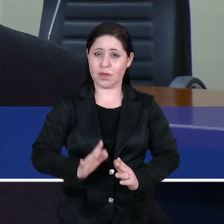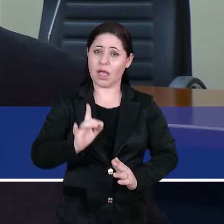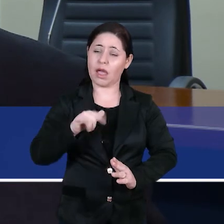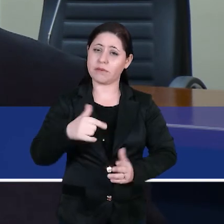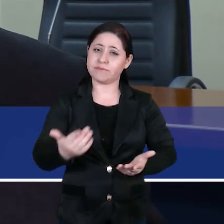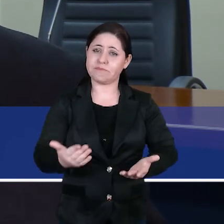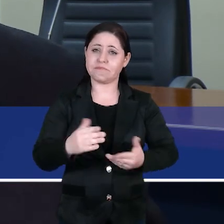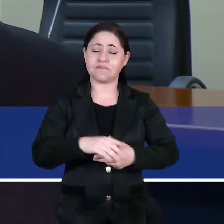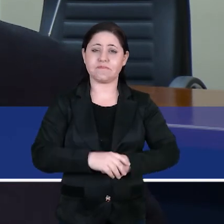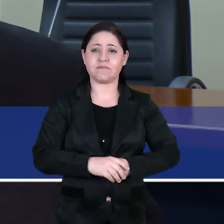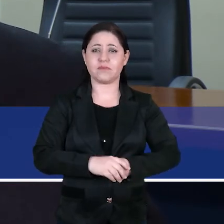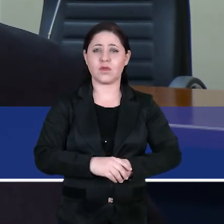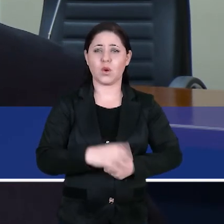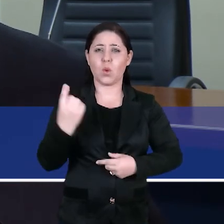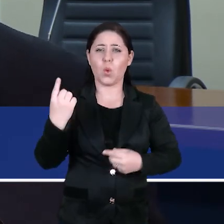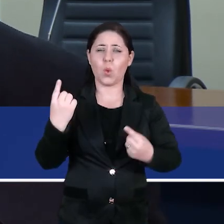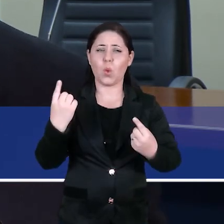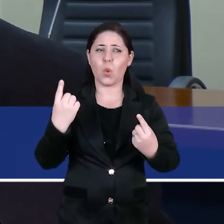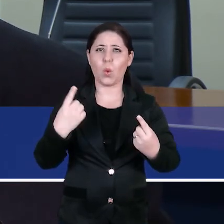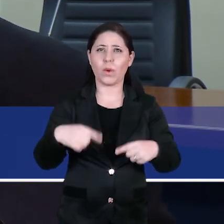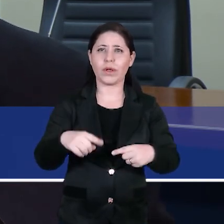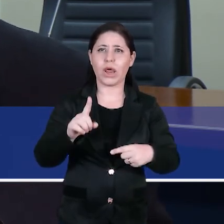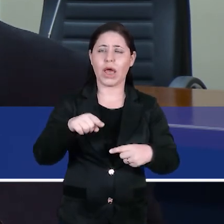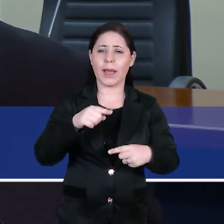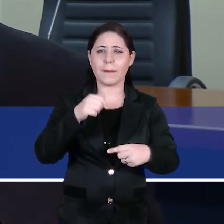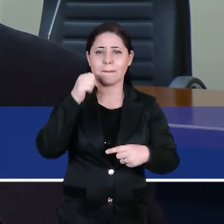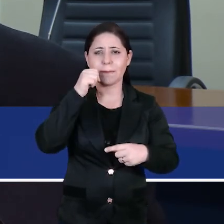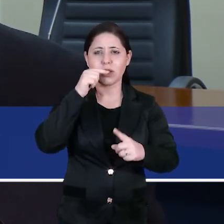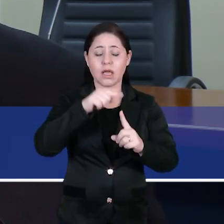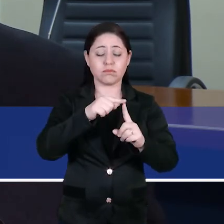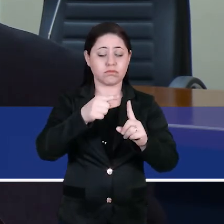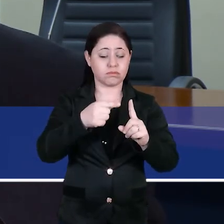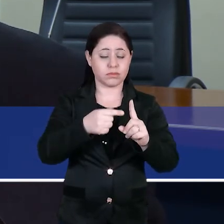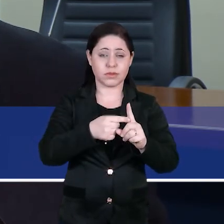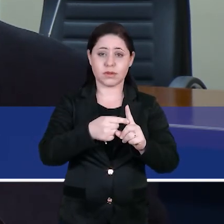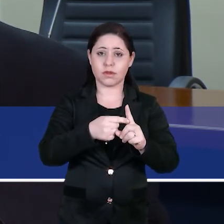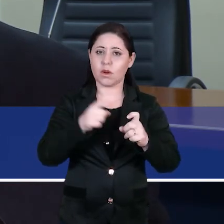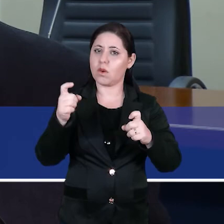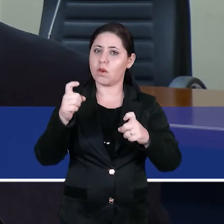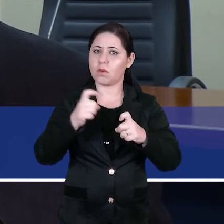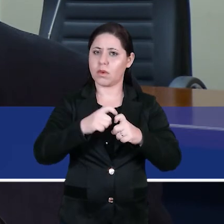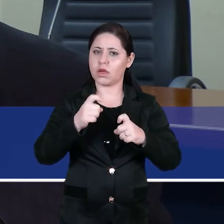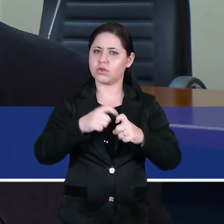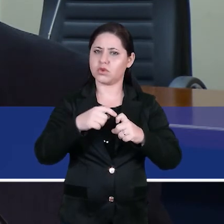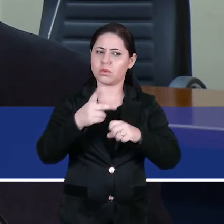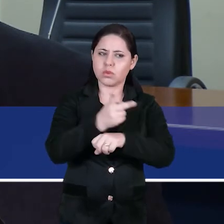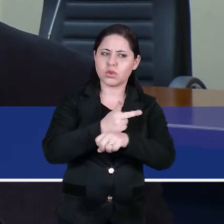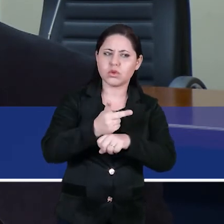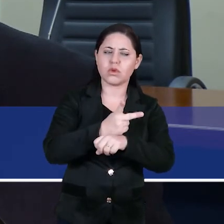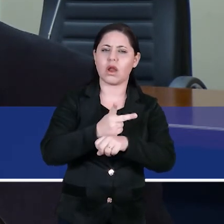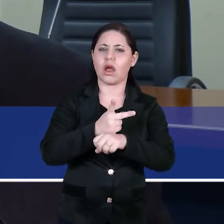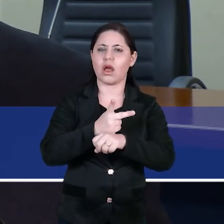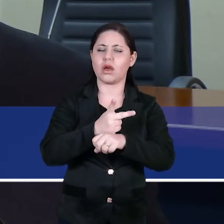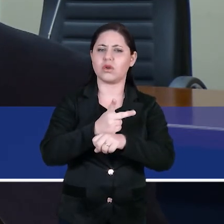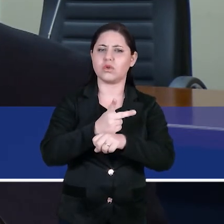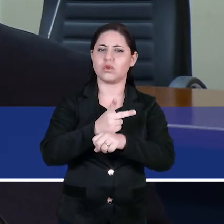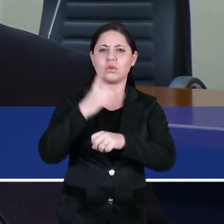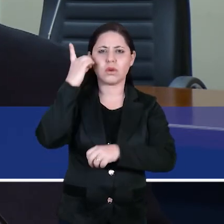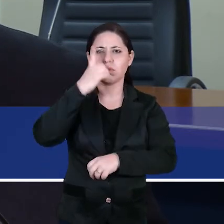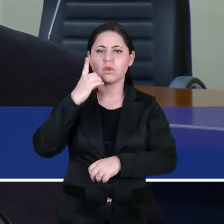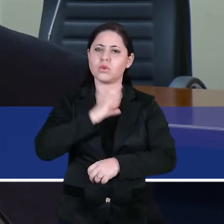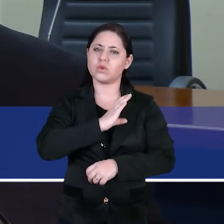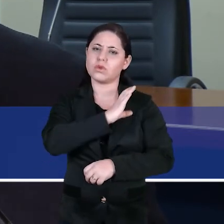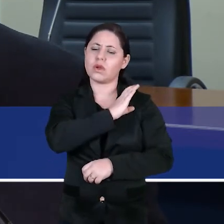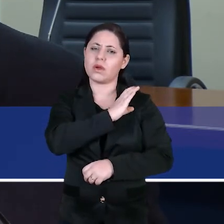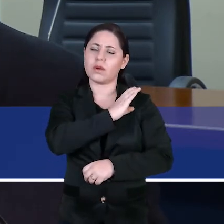as parturientes, contra realmente as gestantes, os médicos então procuraram o Capitão Contar